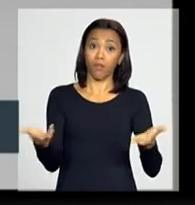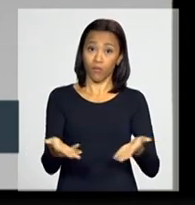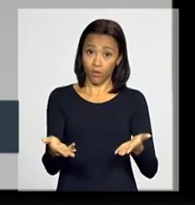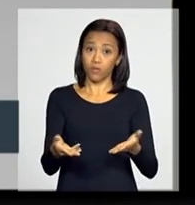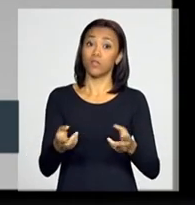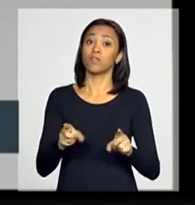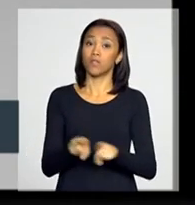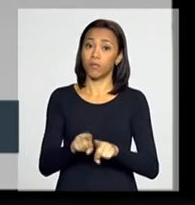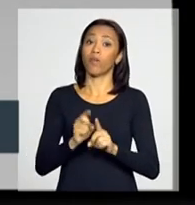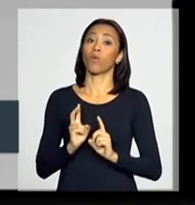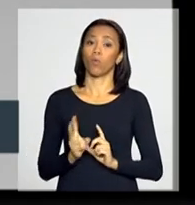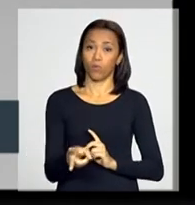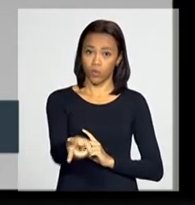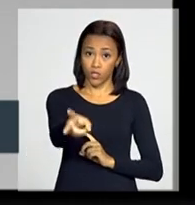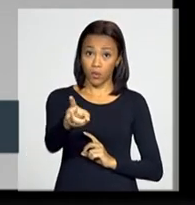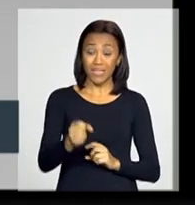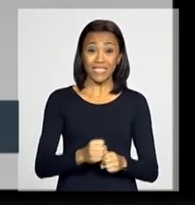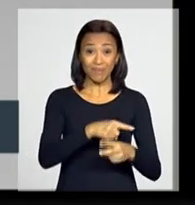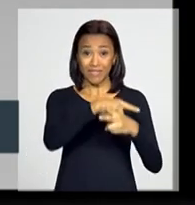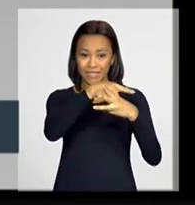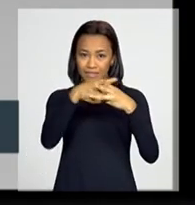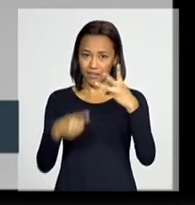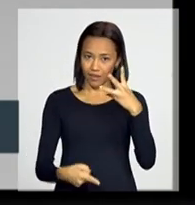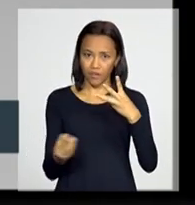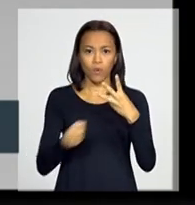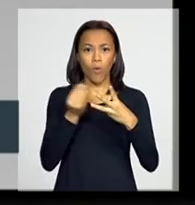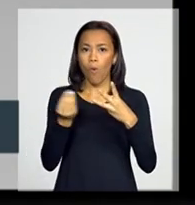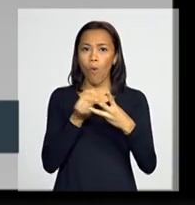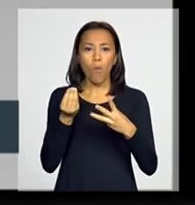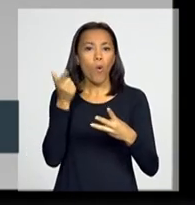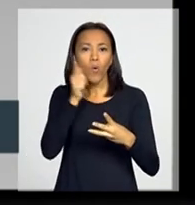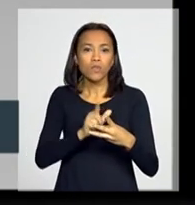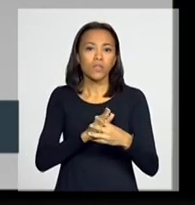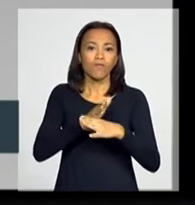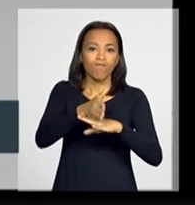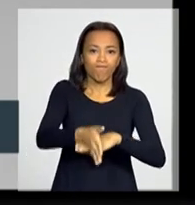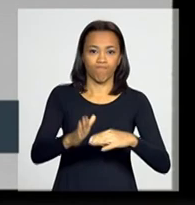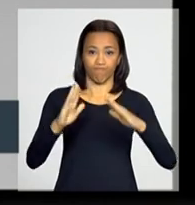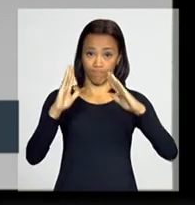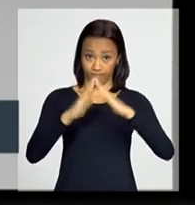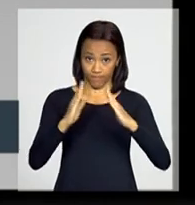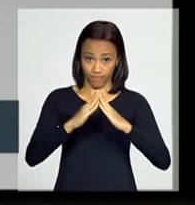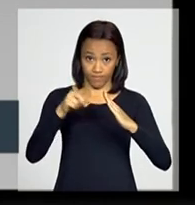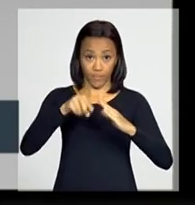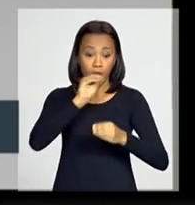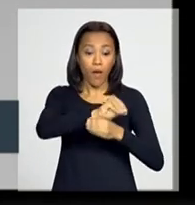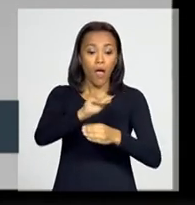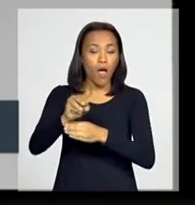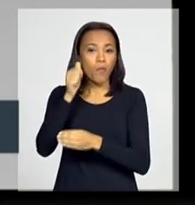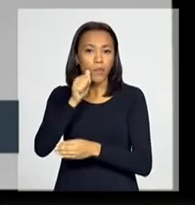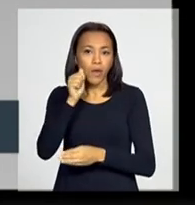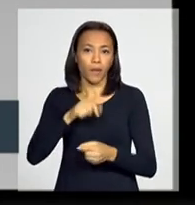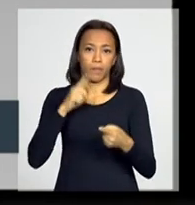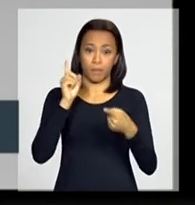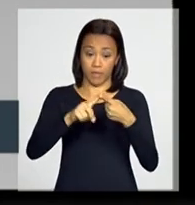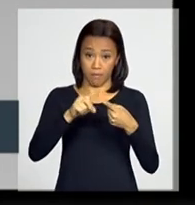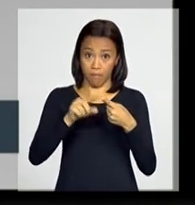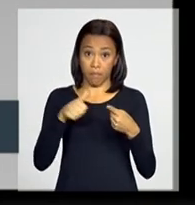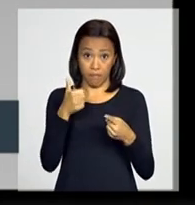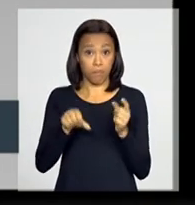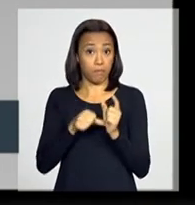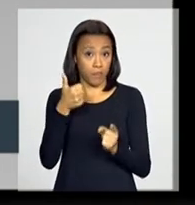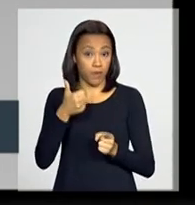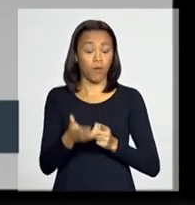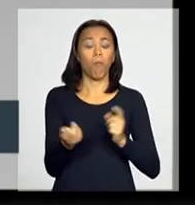ulcera são três as portas de entrada na casa da mulher a mulher entra pela de no